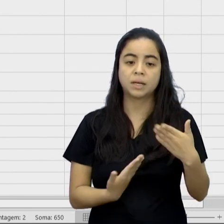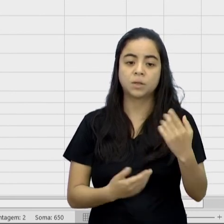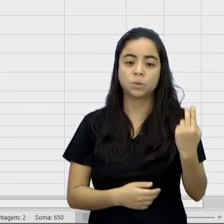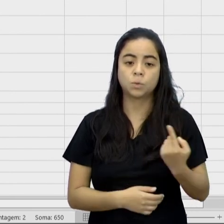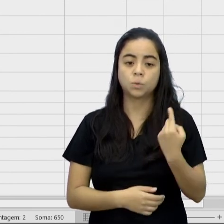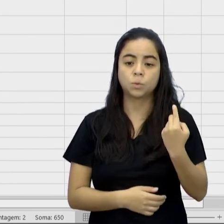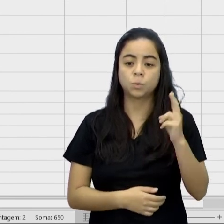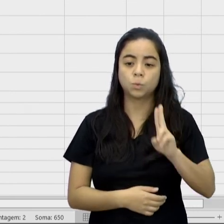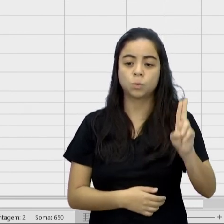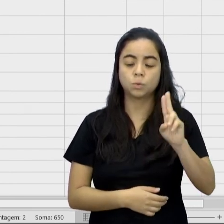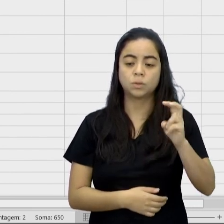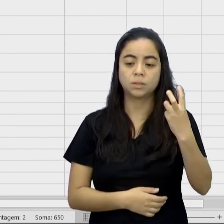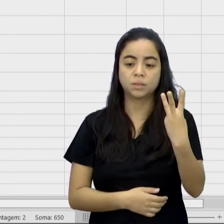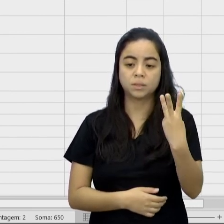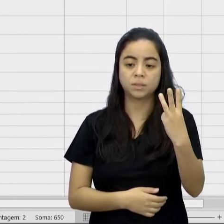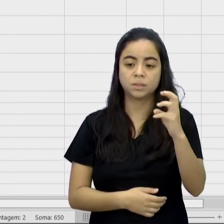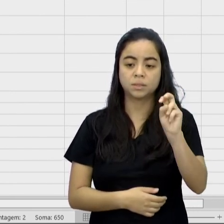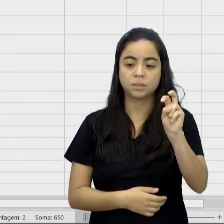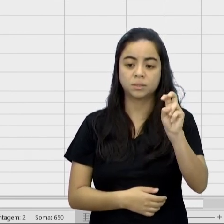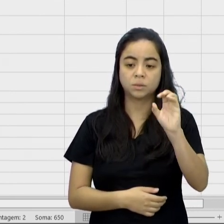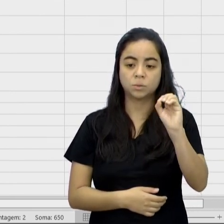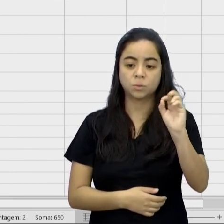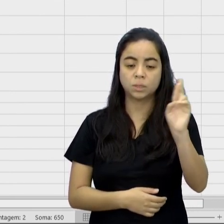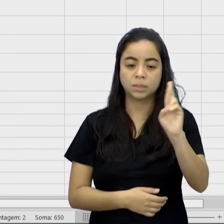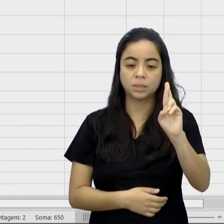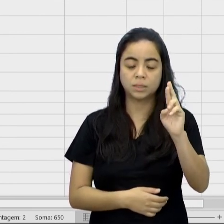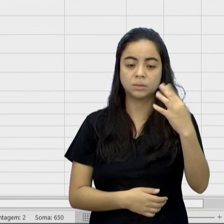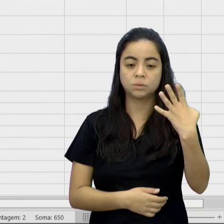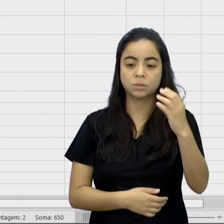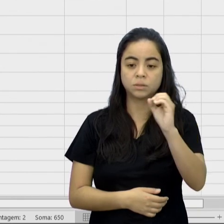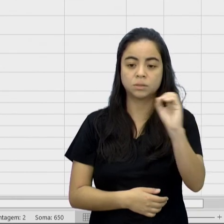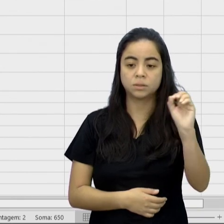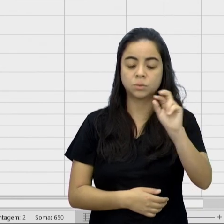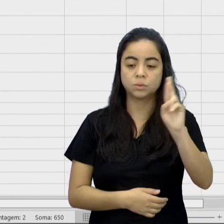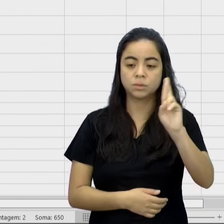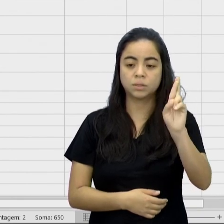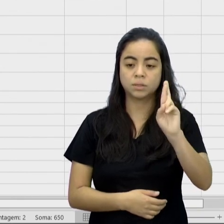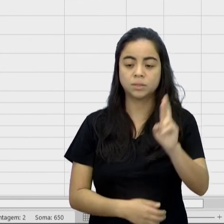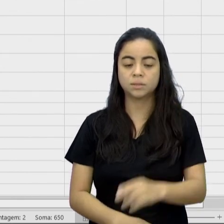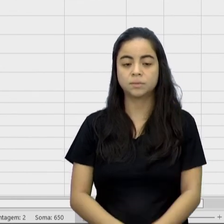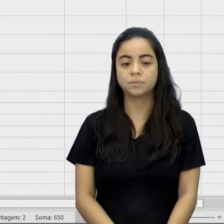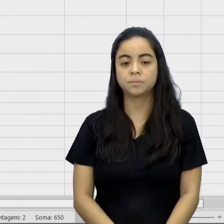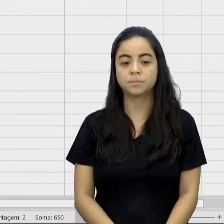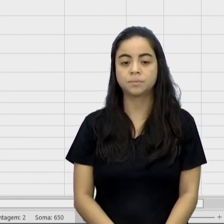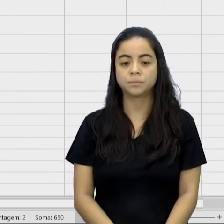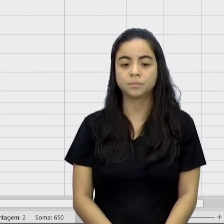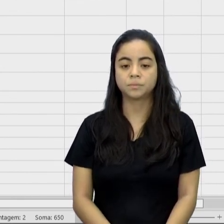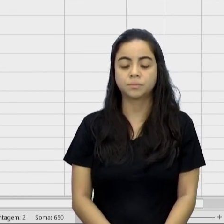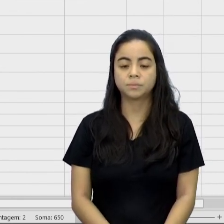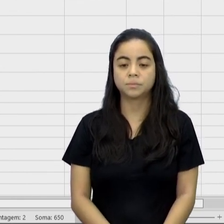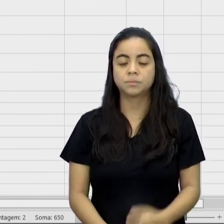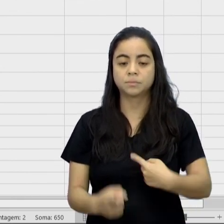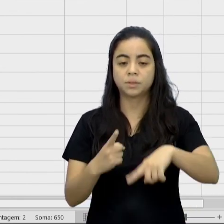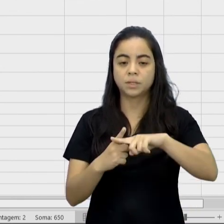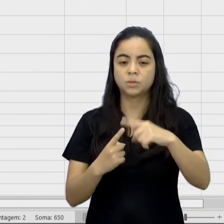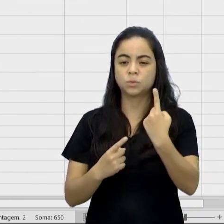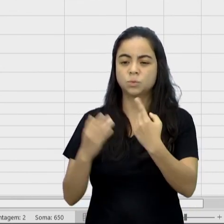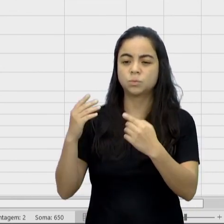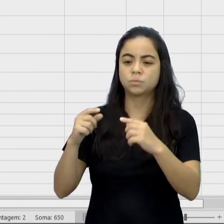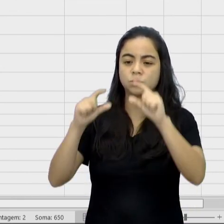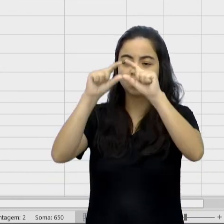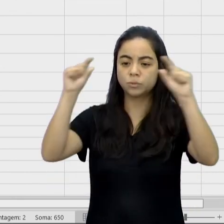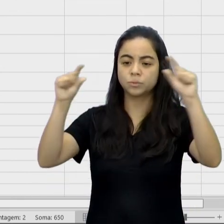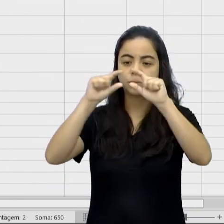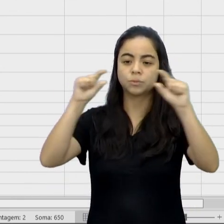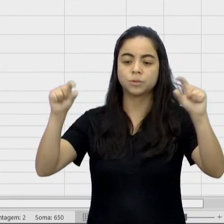de 350, 400 reais. Então eu vou ter mais uma. Despesas previstas. Ou mais uma e já ensina como eles fazem. Ah, tá